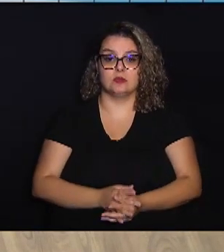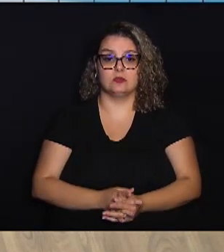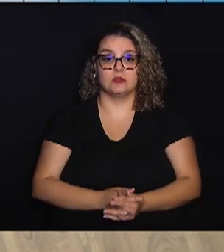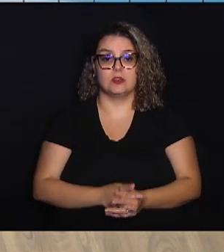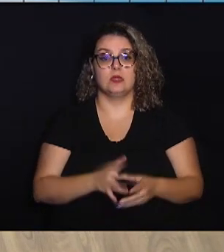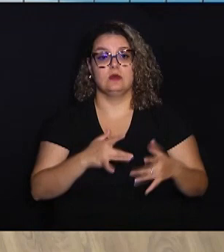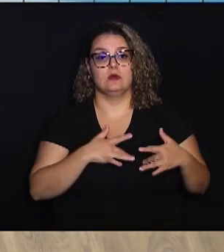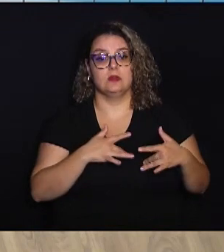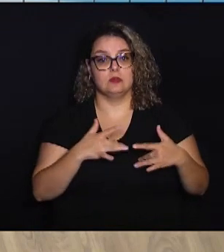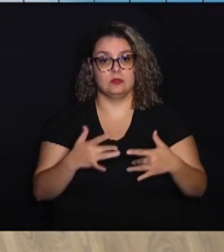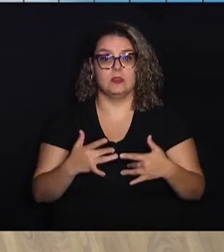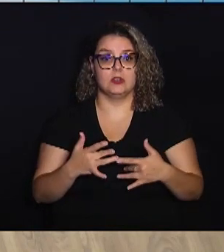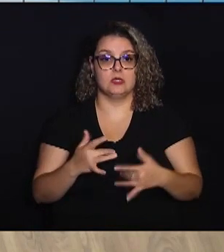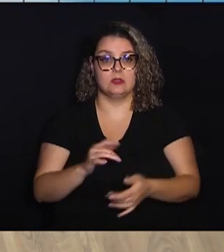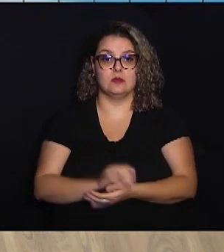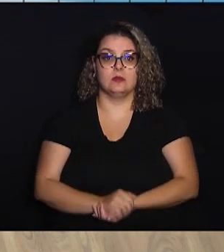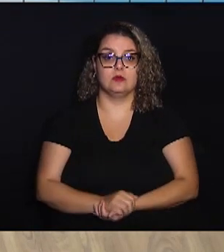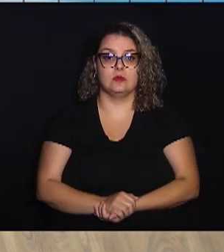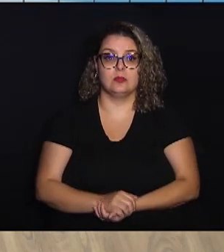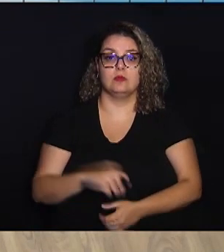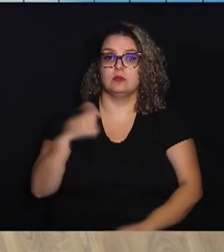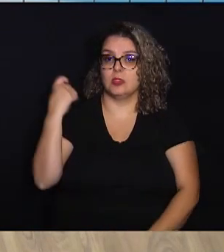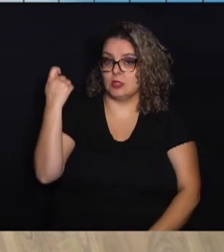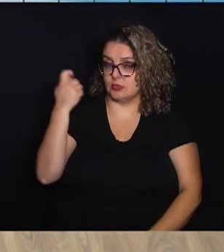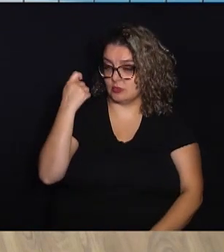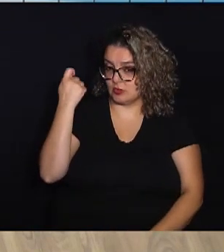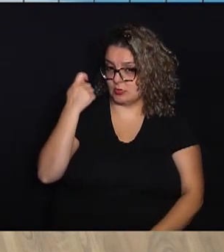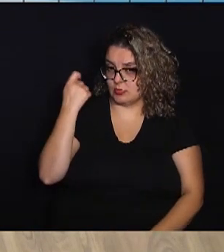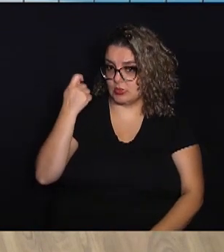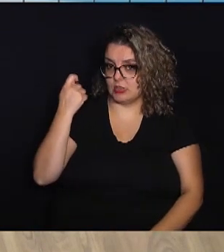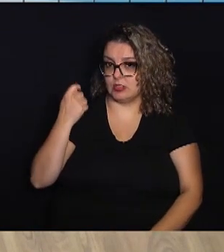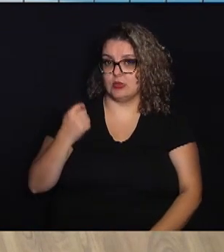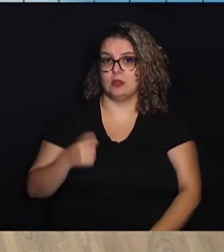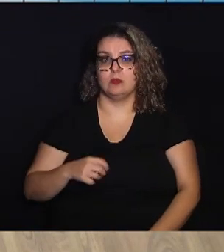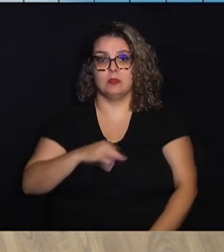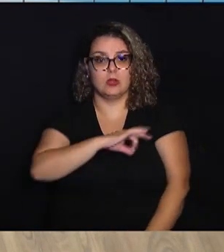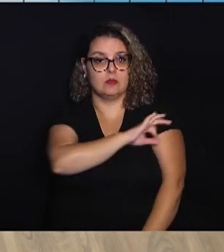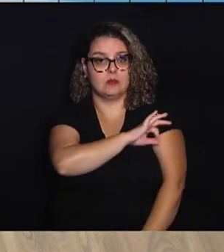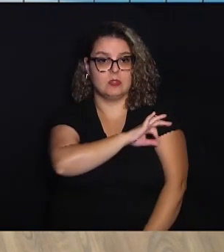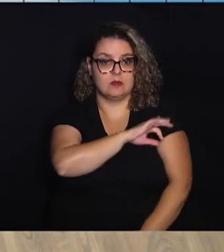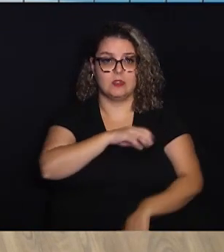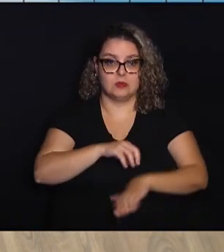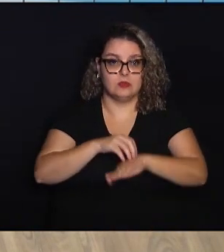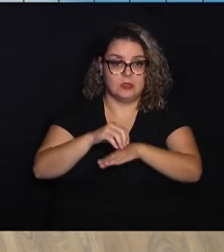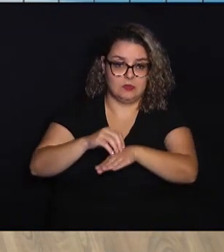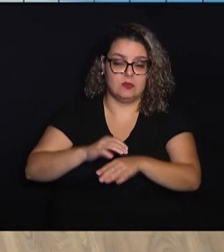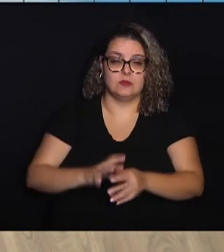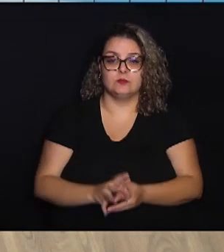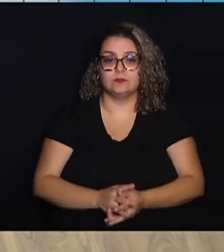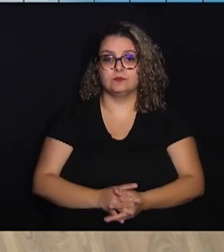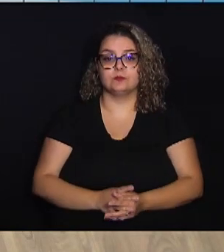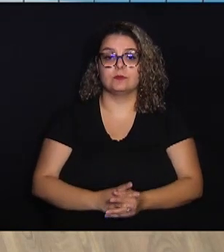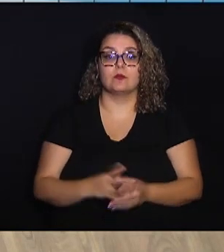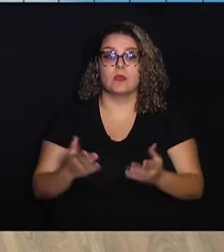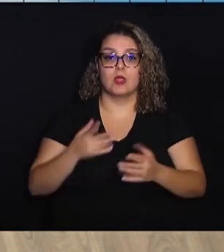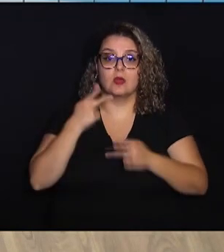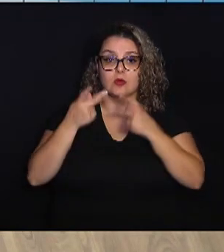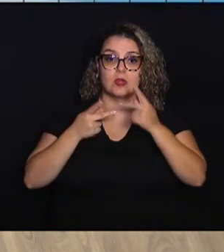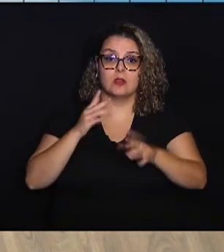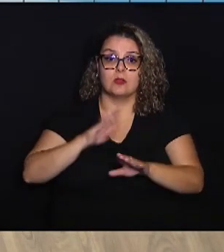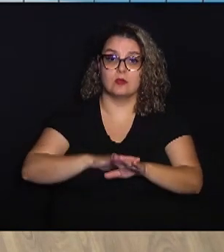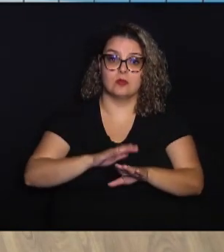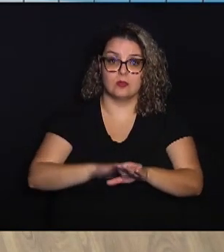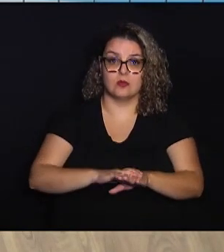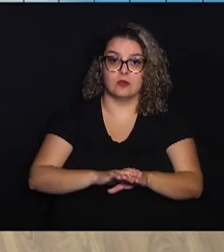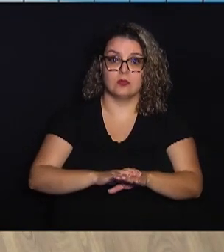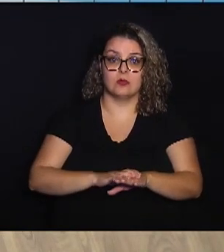doações que estão indo para o Rio Grande do Sul via Prefeitura Municipal de Campinas. Agora a gente vai falar sobre uma ação